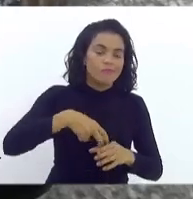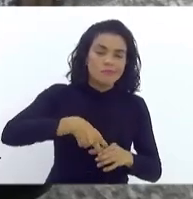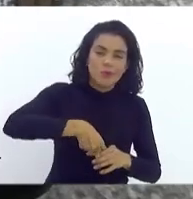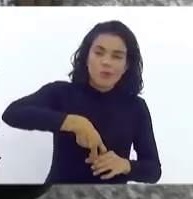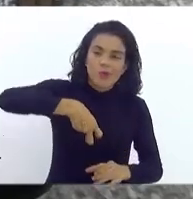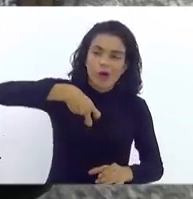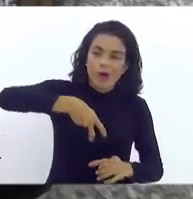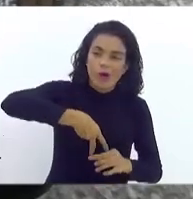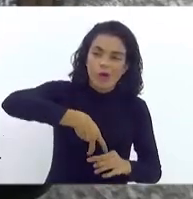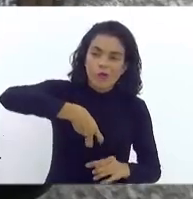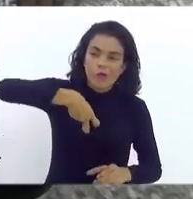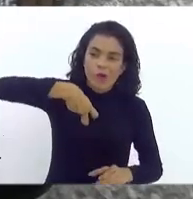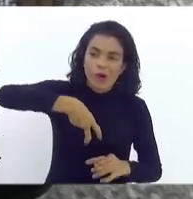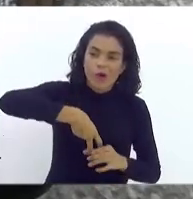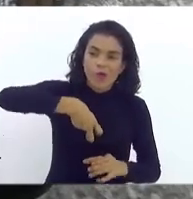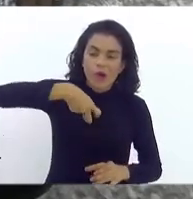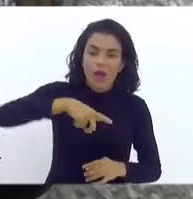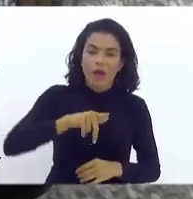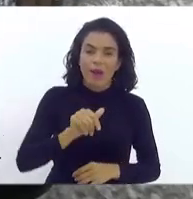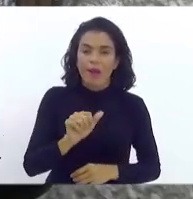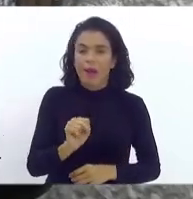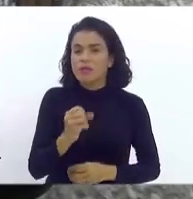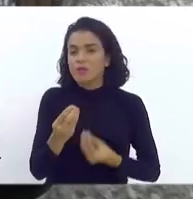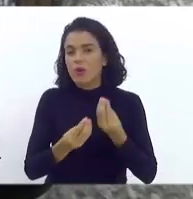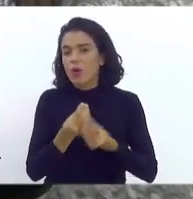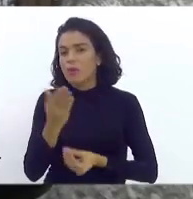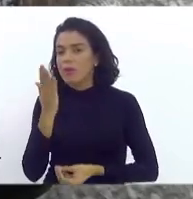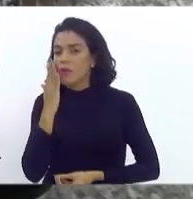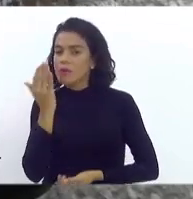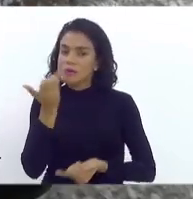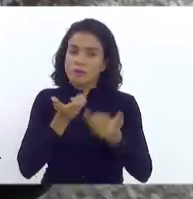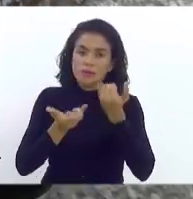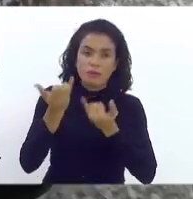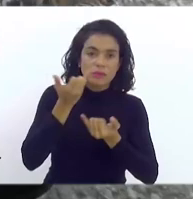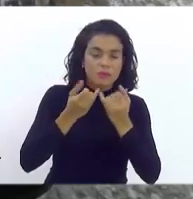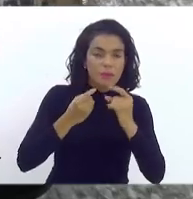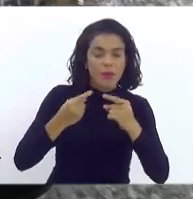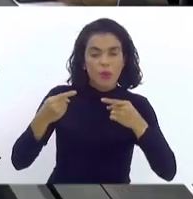eu quero fazer para a Natos. Como é que eu fico sabendo dessa concorrência?